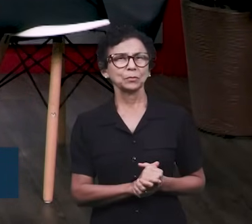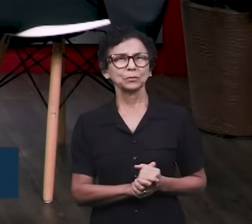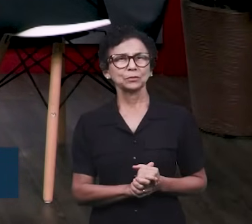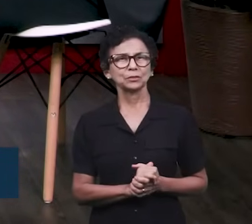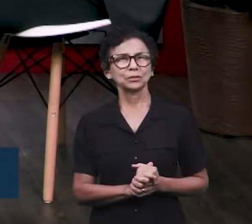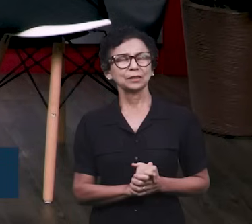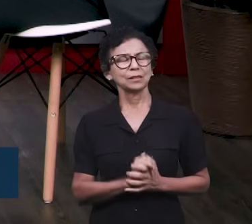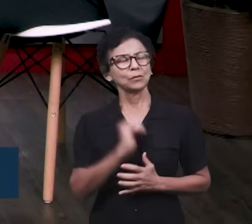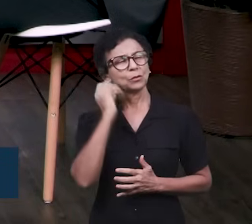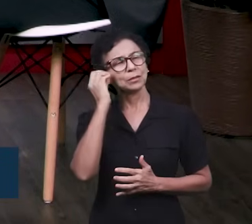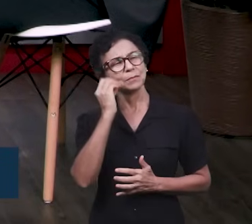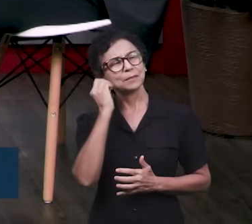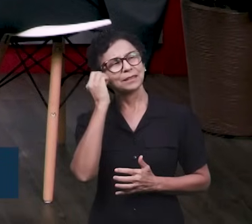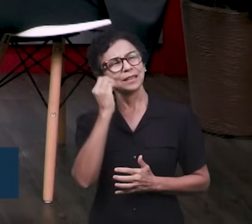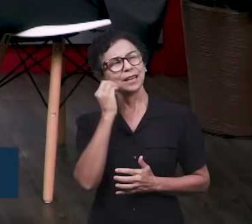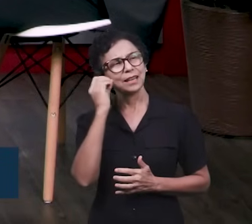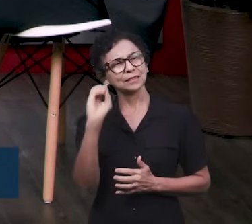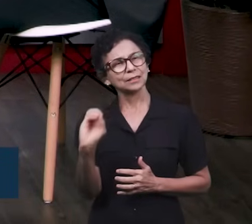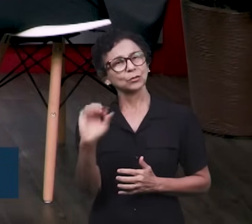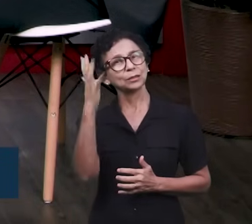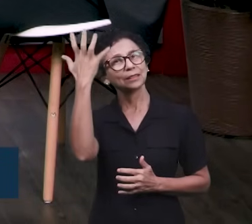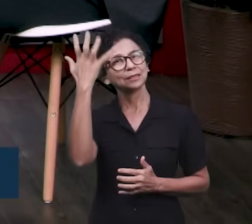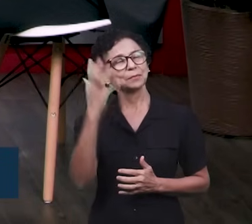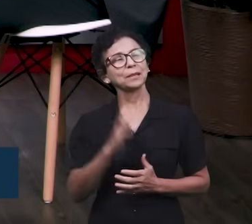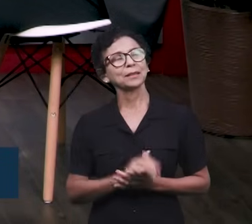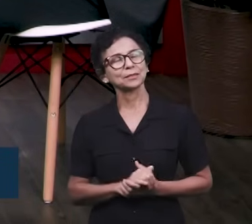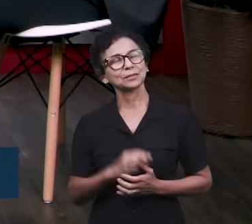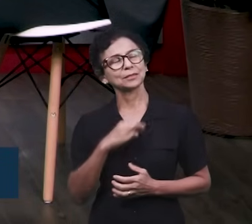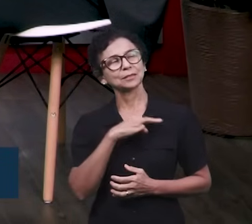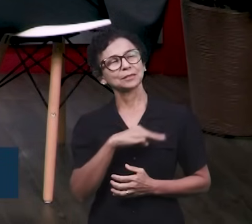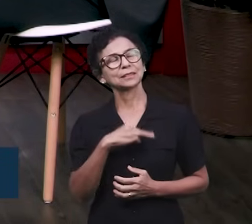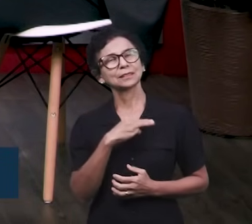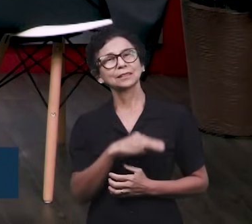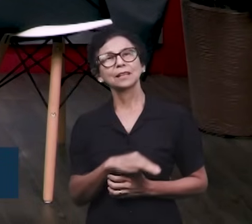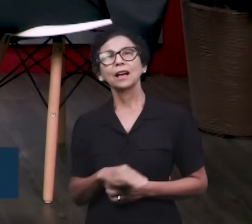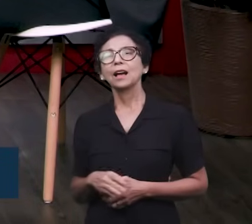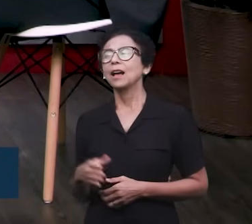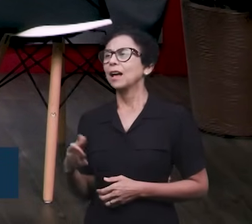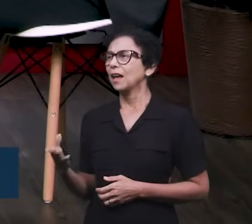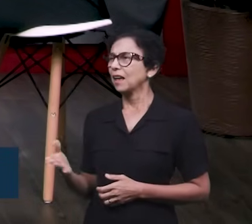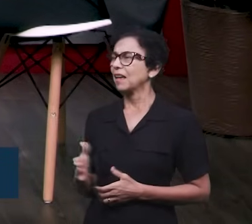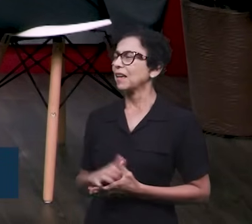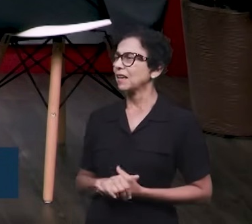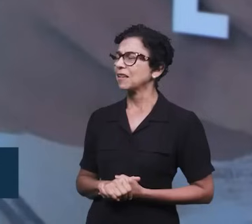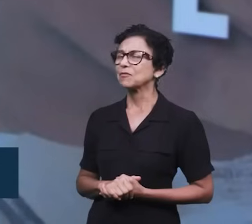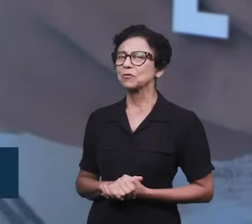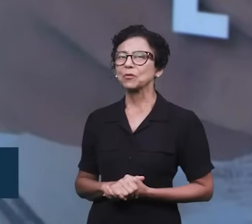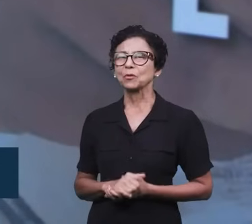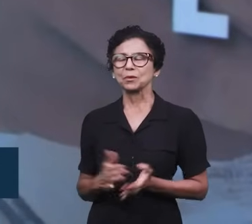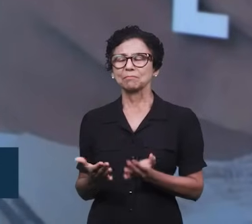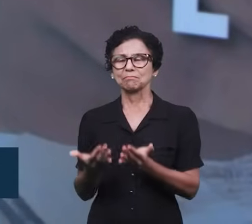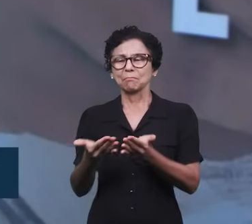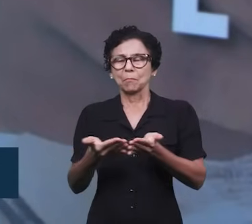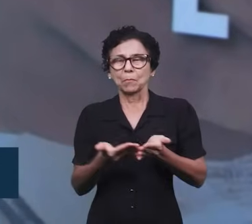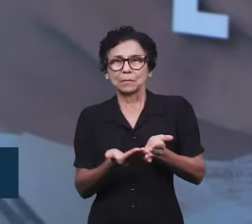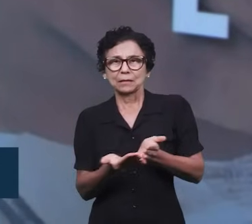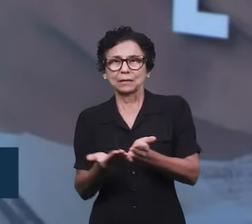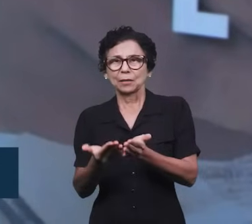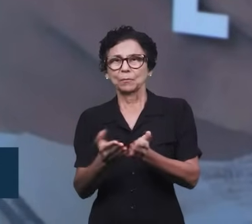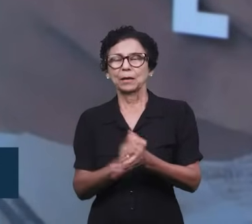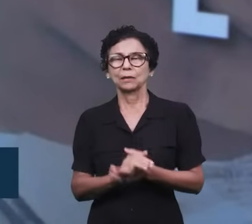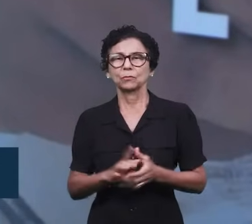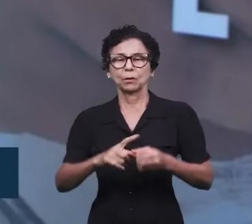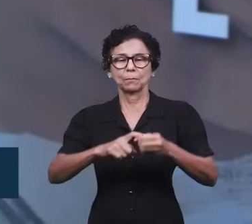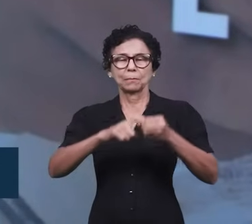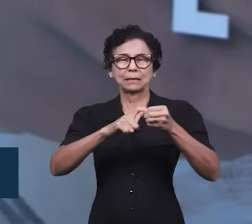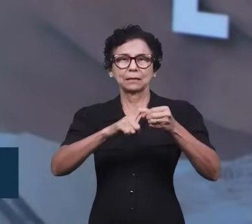daquela missão. Foi uma parceria, você falou da embarcação, foi uma parceria com uma instituição, a Sociedade